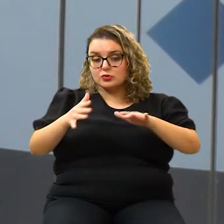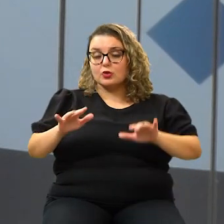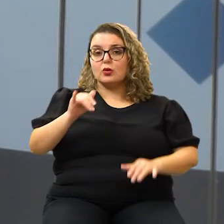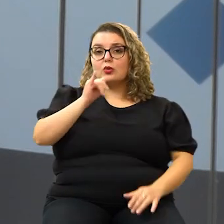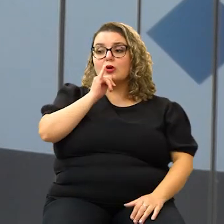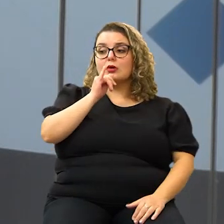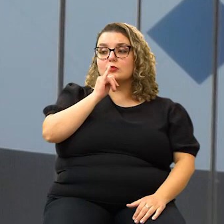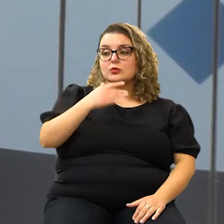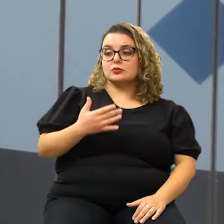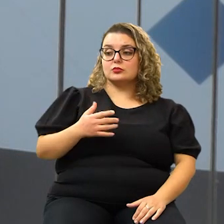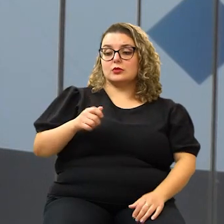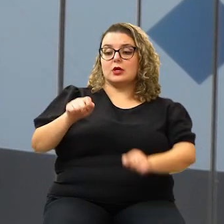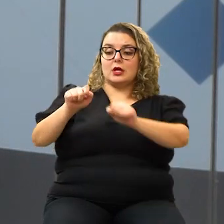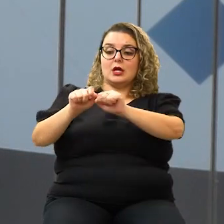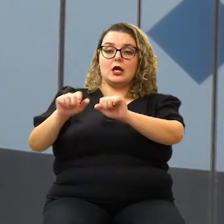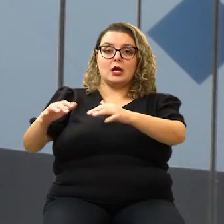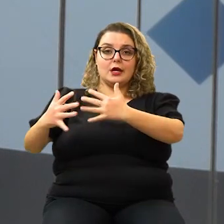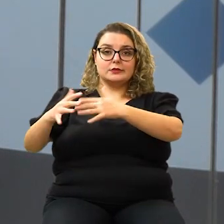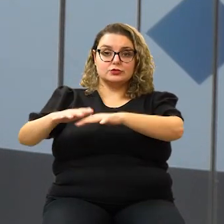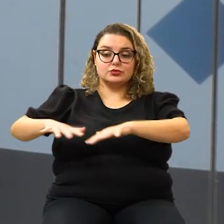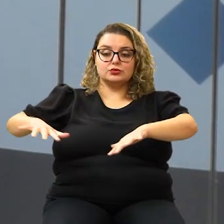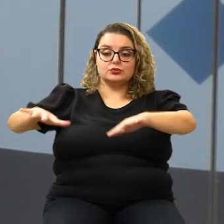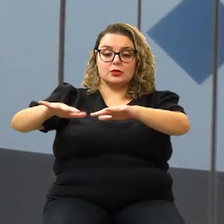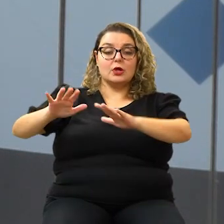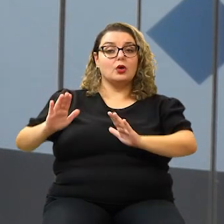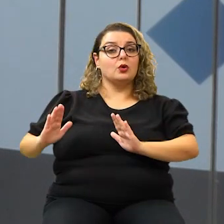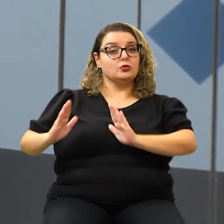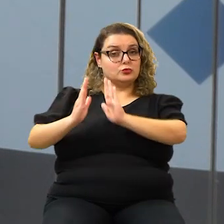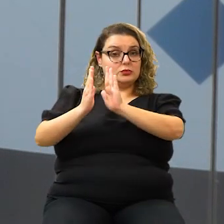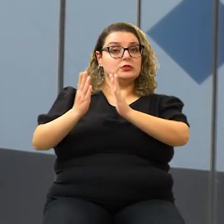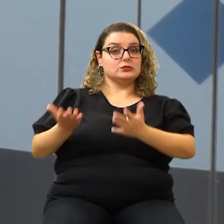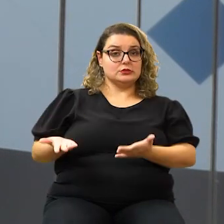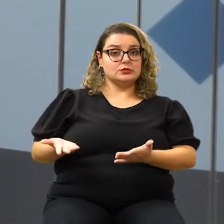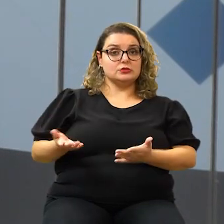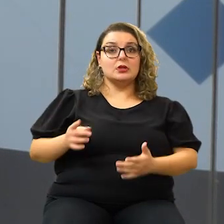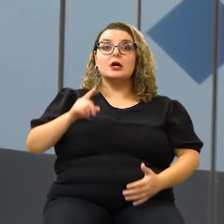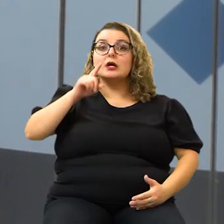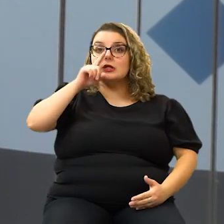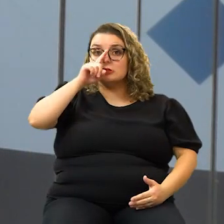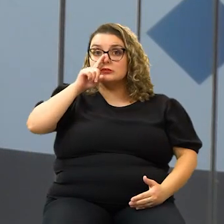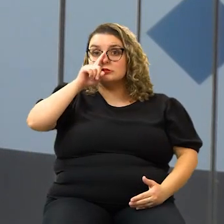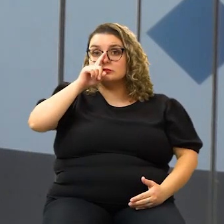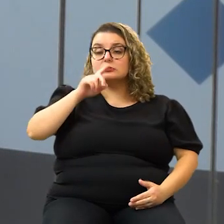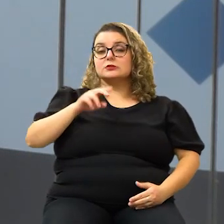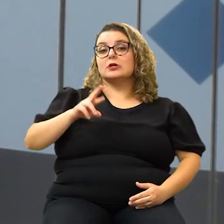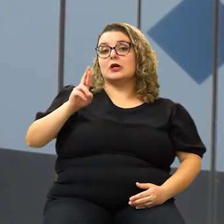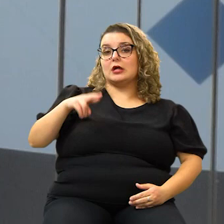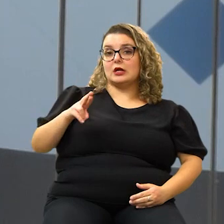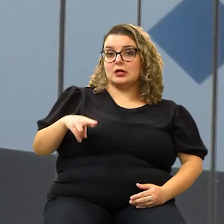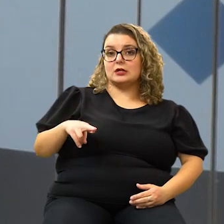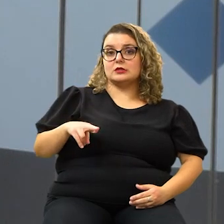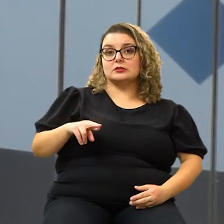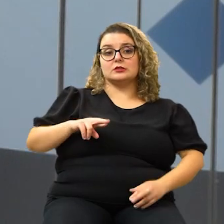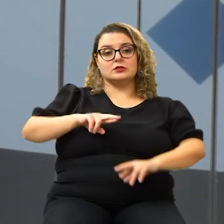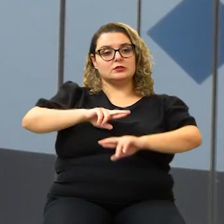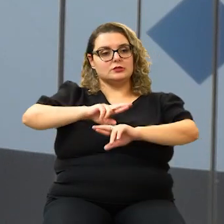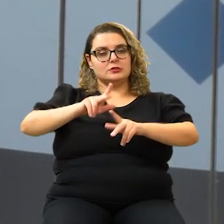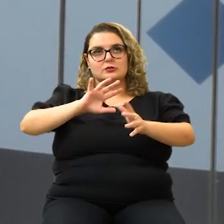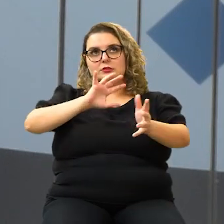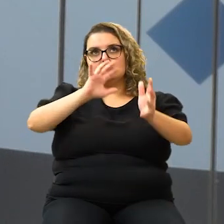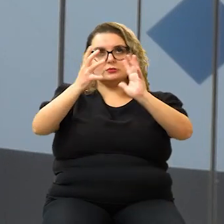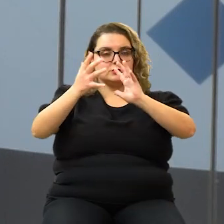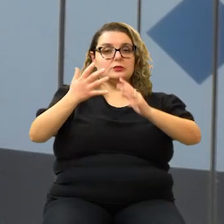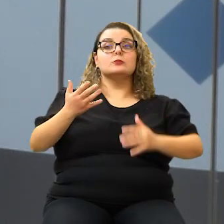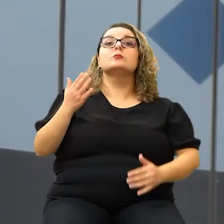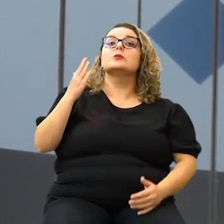por exemplo, a agricultura, né, enfrentando riscos em função exatamente das adversidades climáticas,